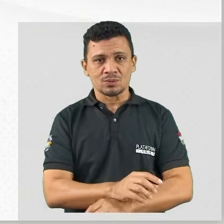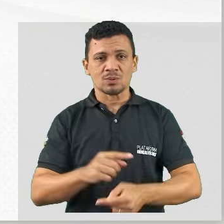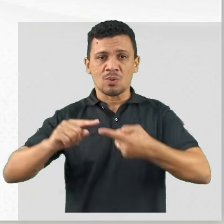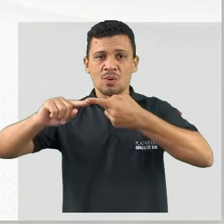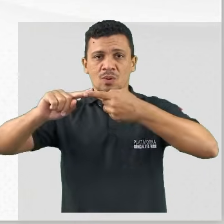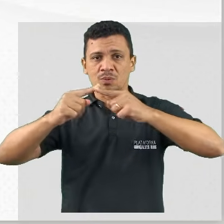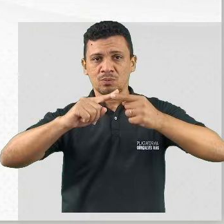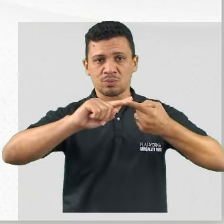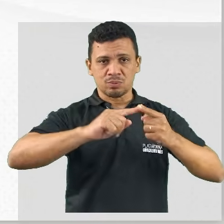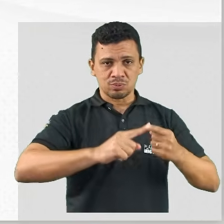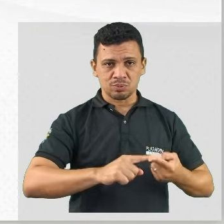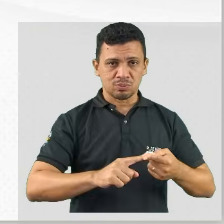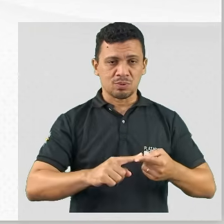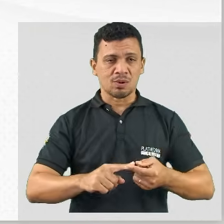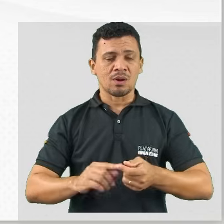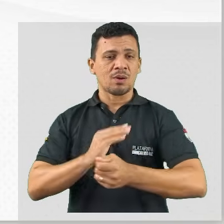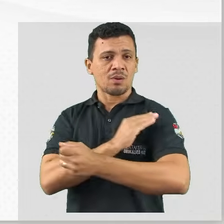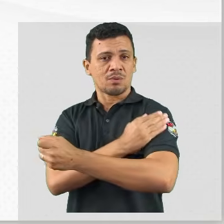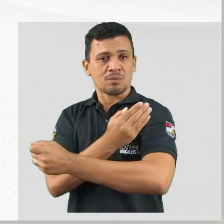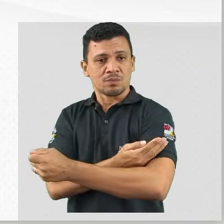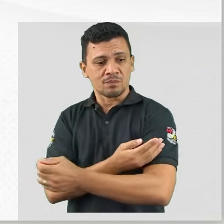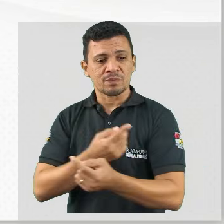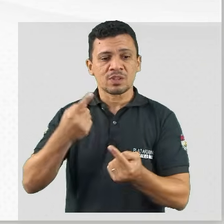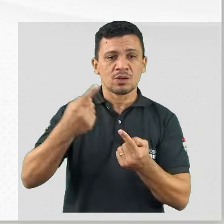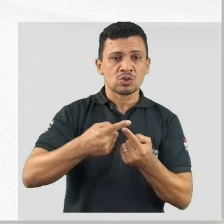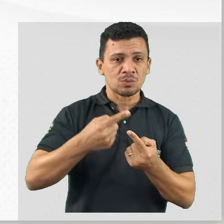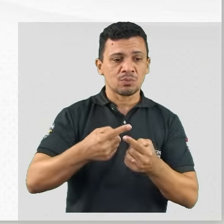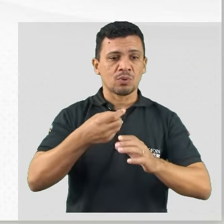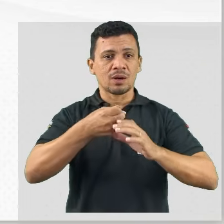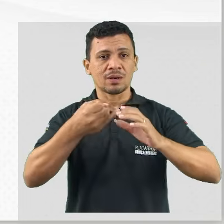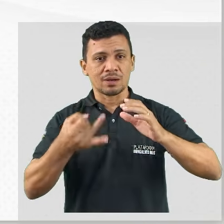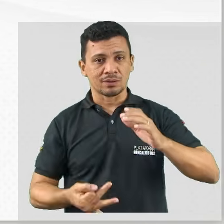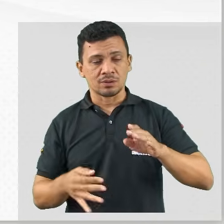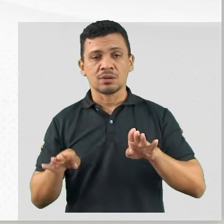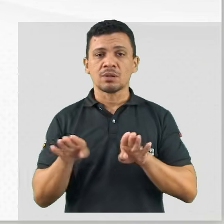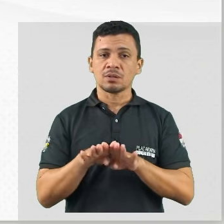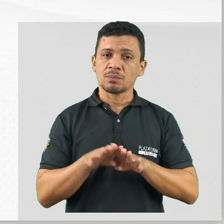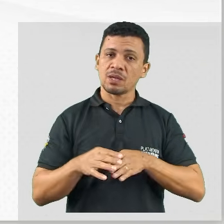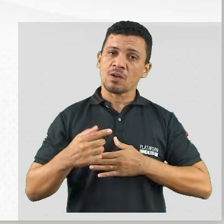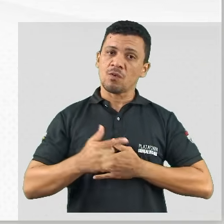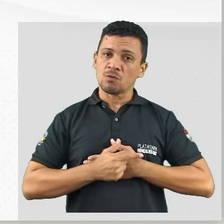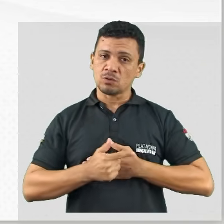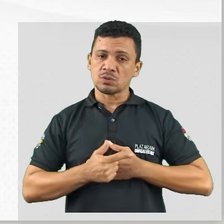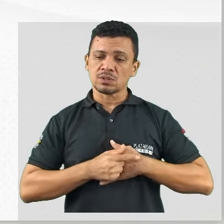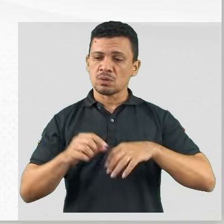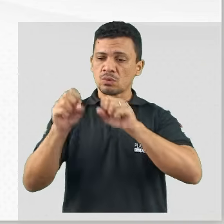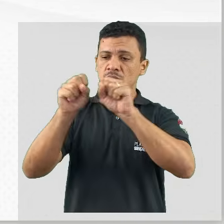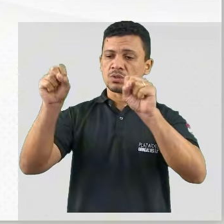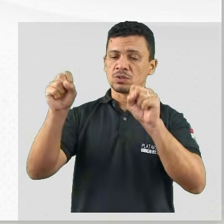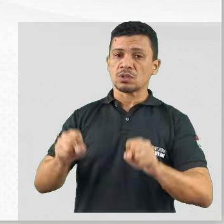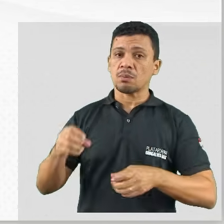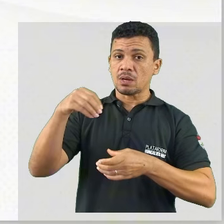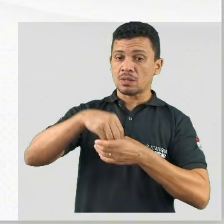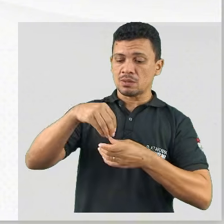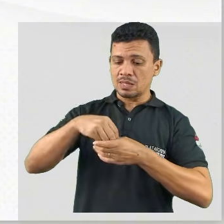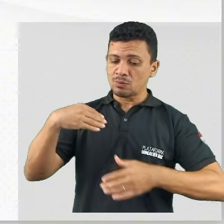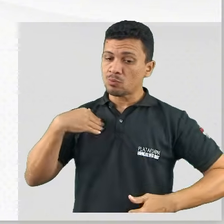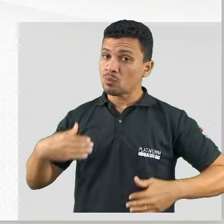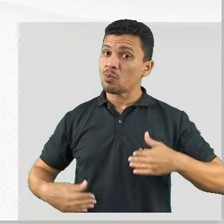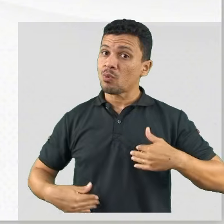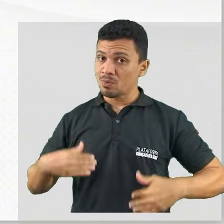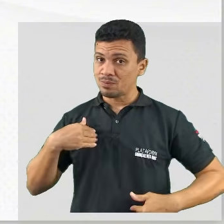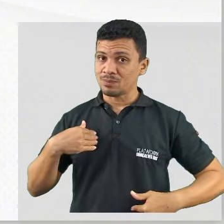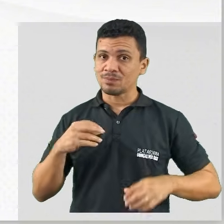o tipo, as características e a função desse sistema dentro do nosso corpo,